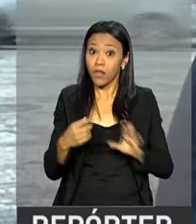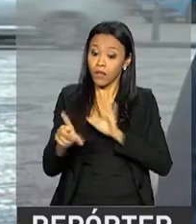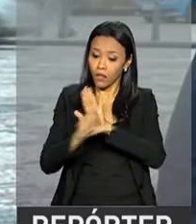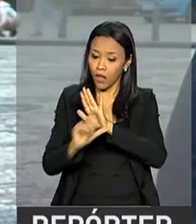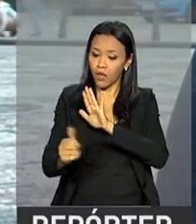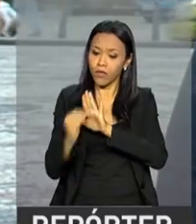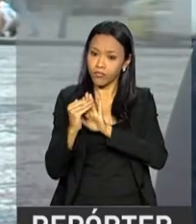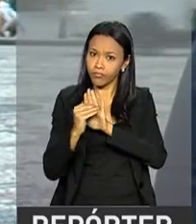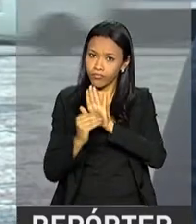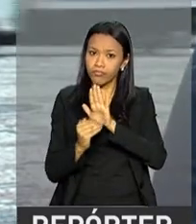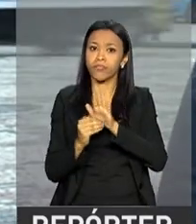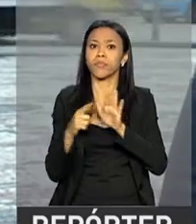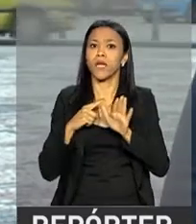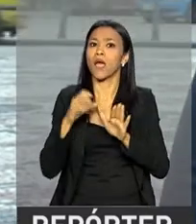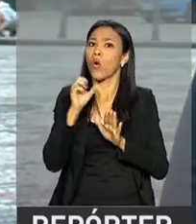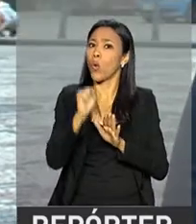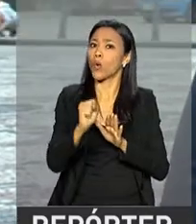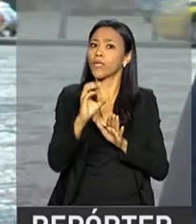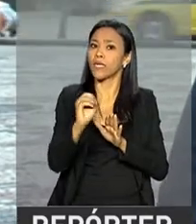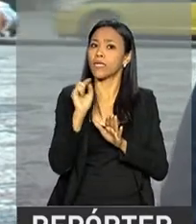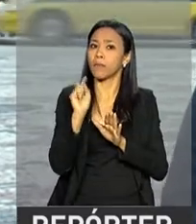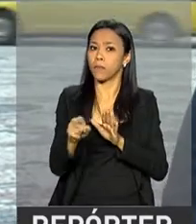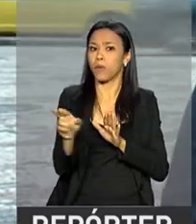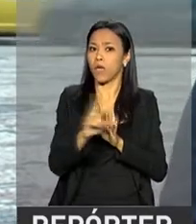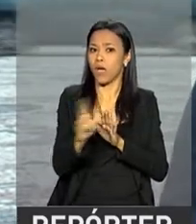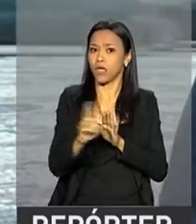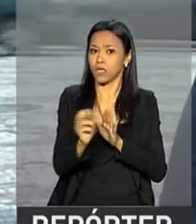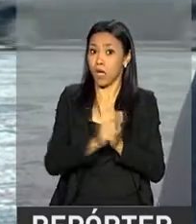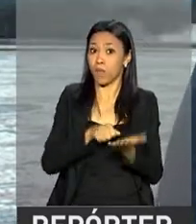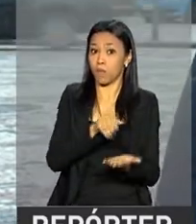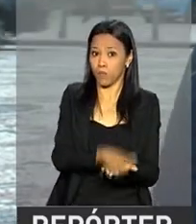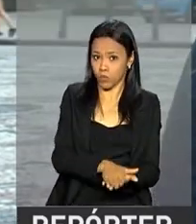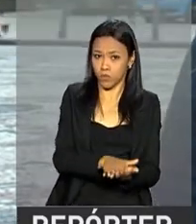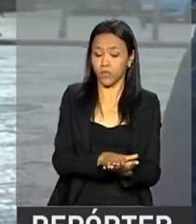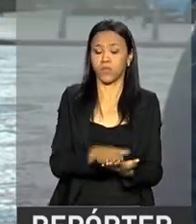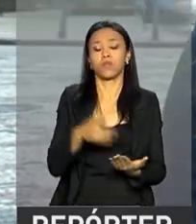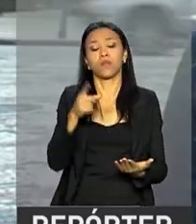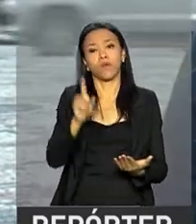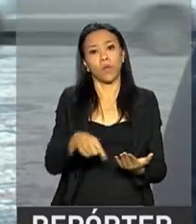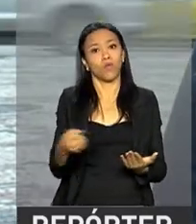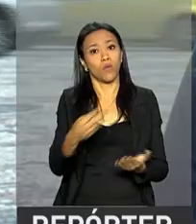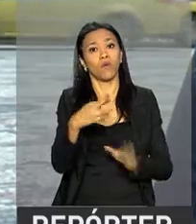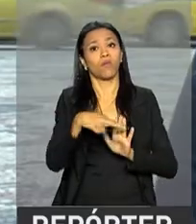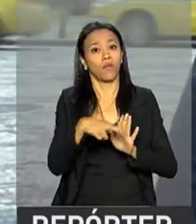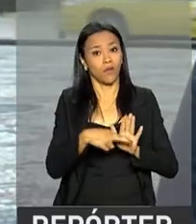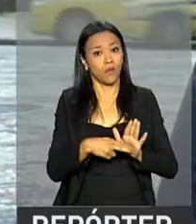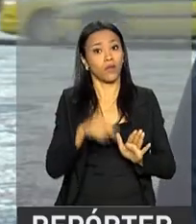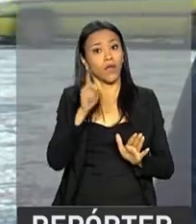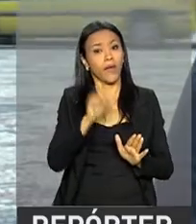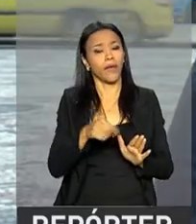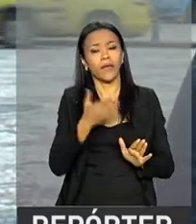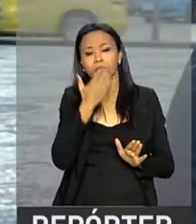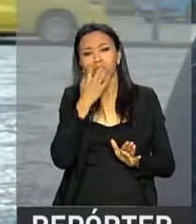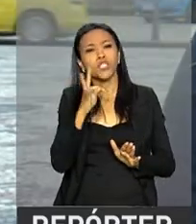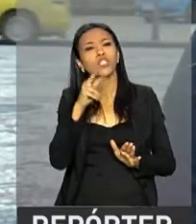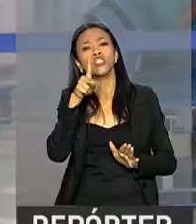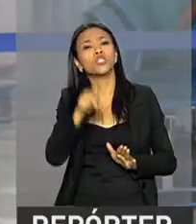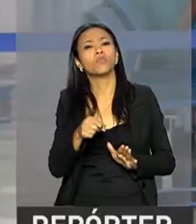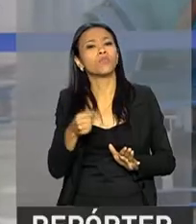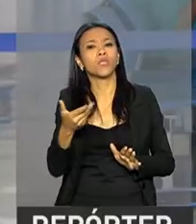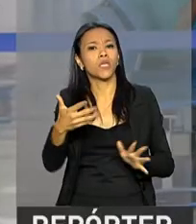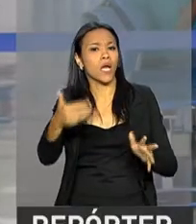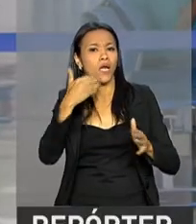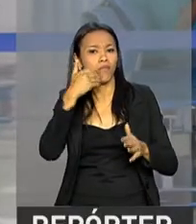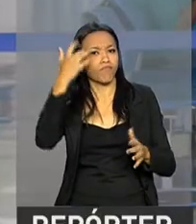é hoje de R$ 80 mil. Com a nova norma, o valor da penalidade passa a depender do tipo de atendimento negado.